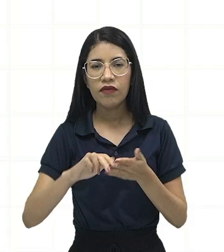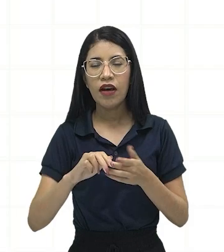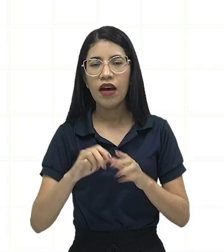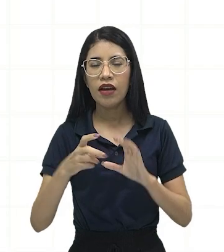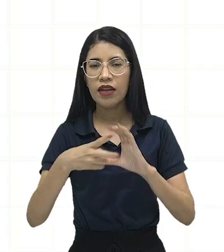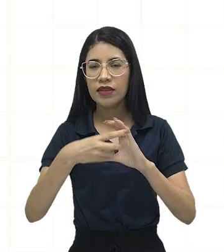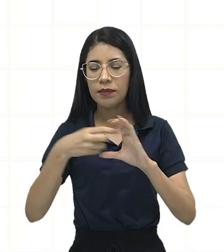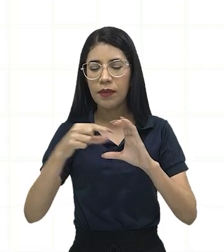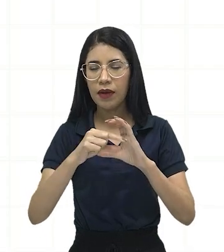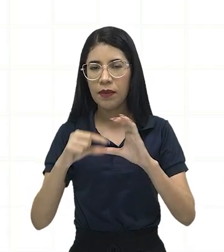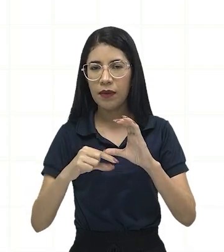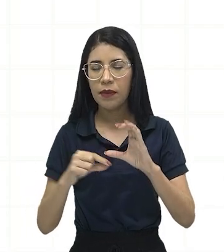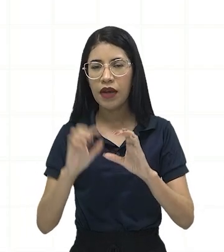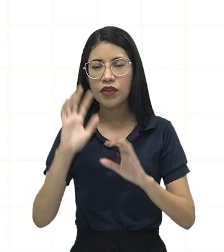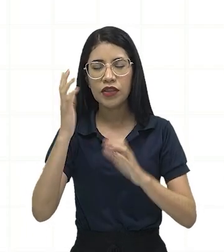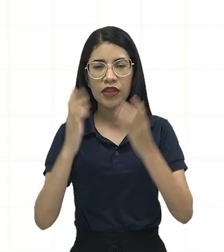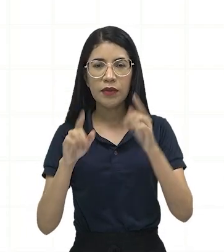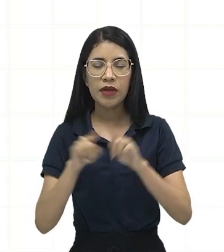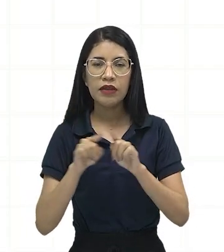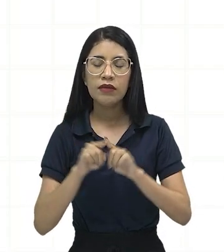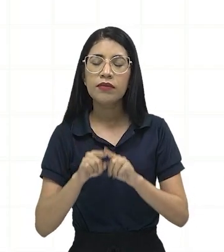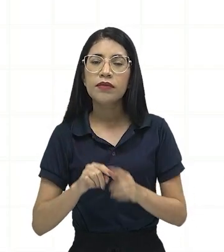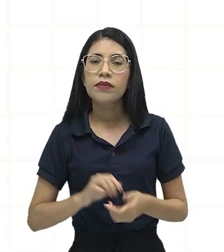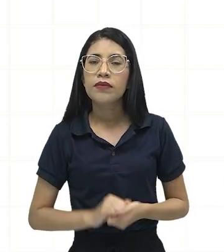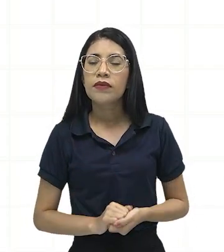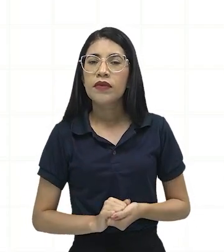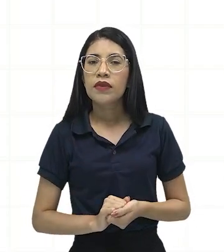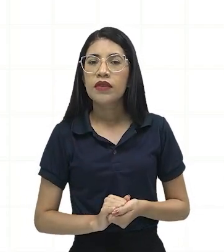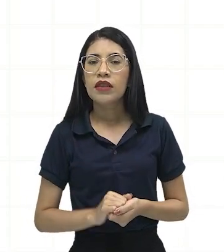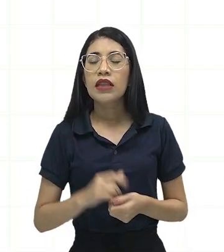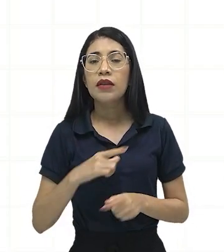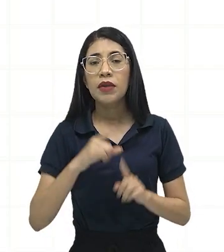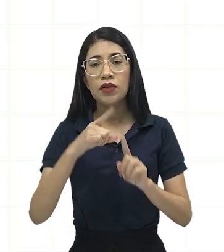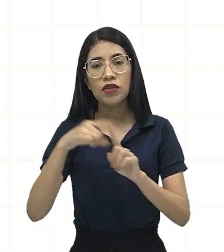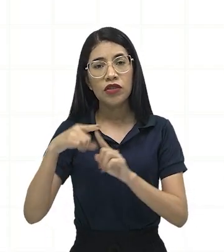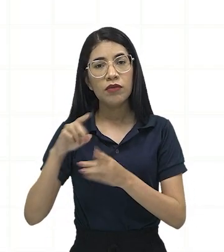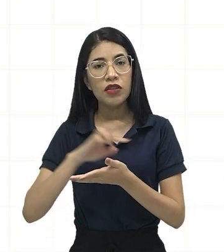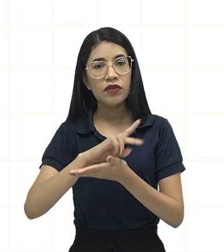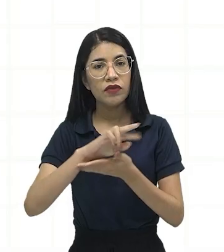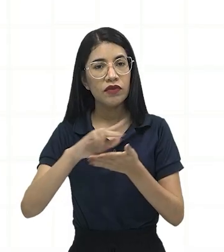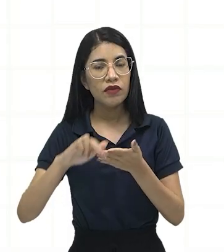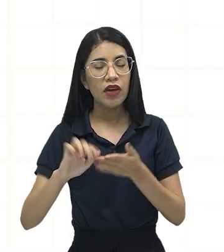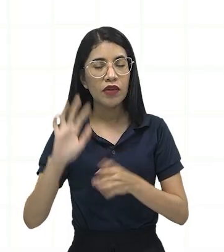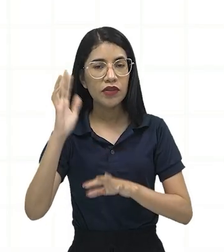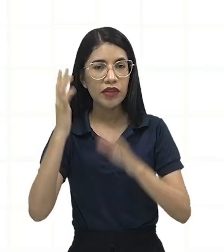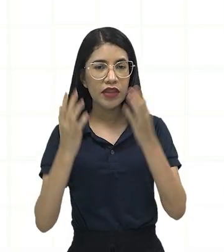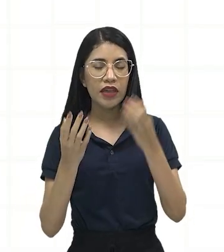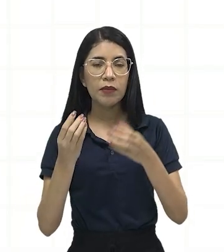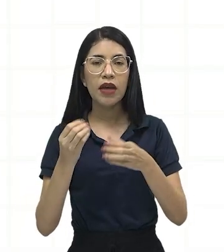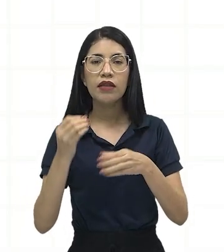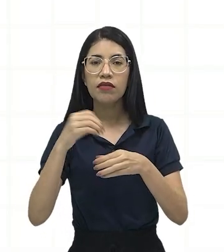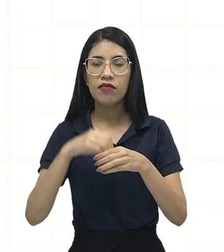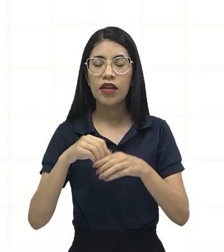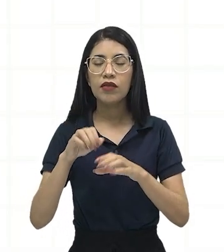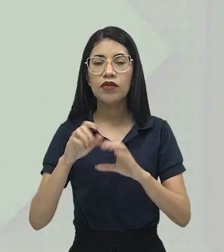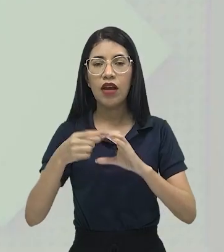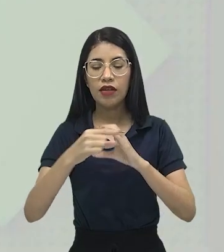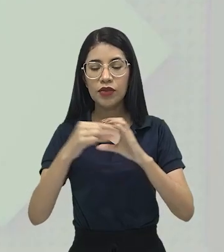das zonas térmicas, né? A presença de vários tipos de clima dentro de uma mesma